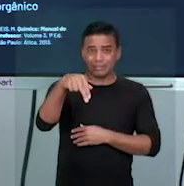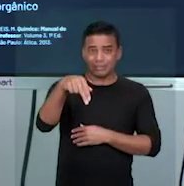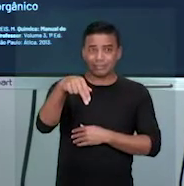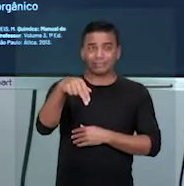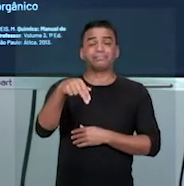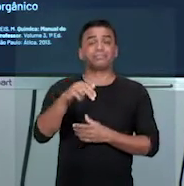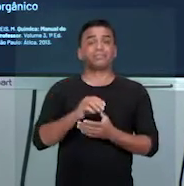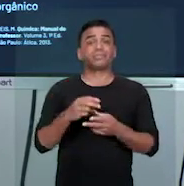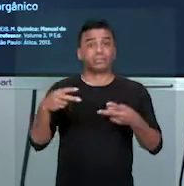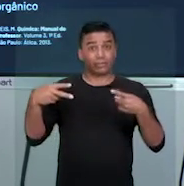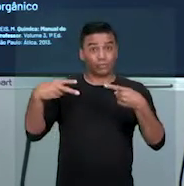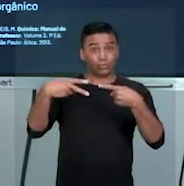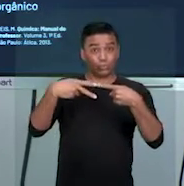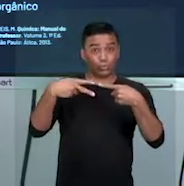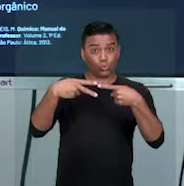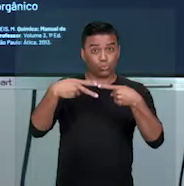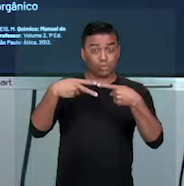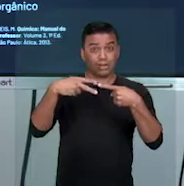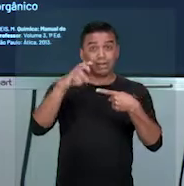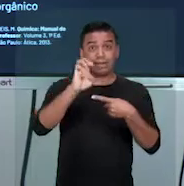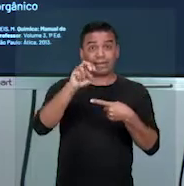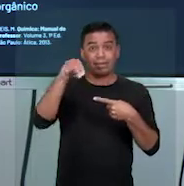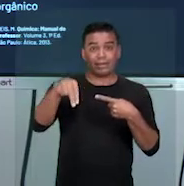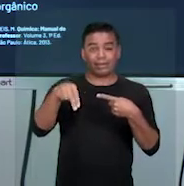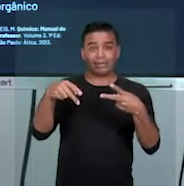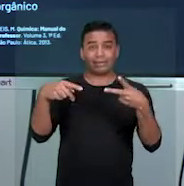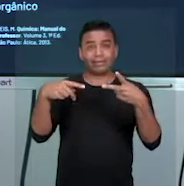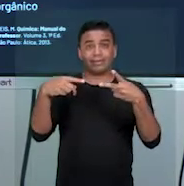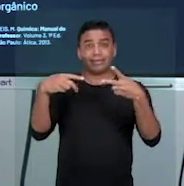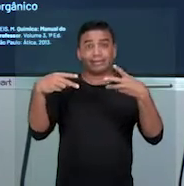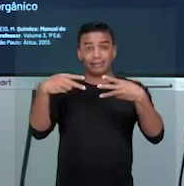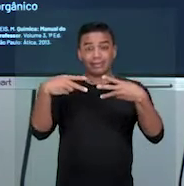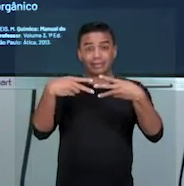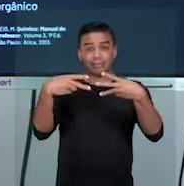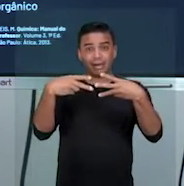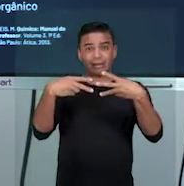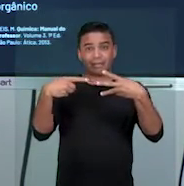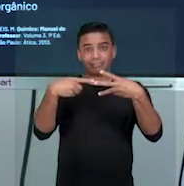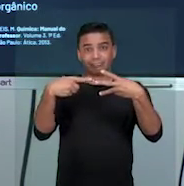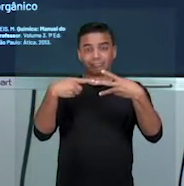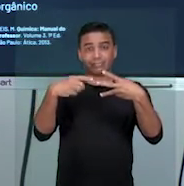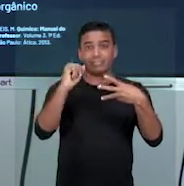ligação dupla, EN, e ligação tripla, IN.